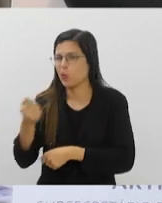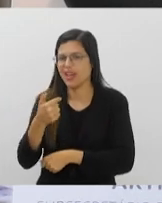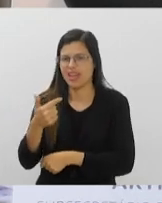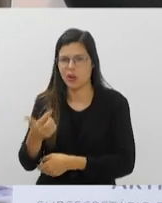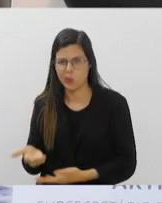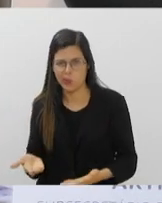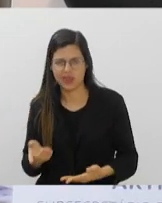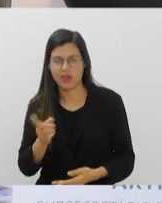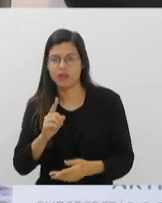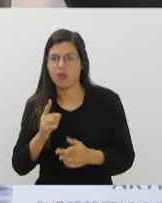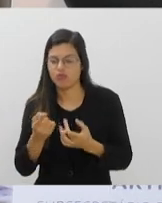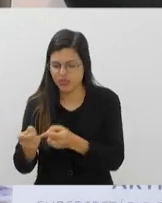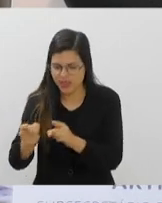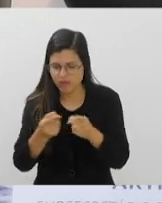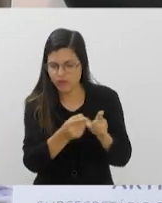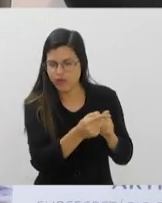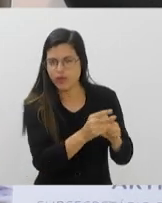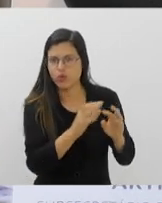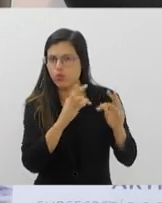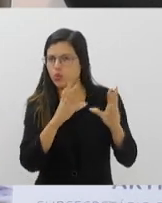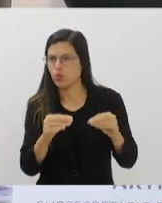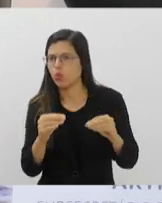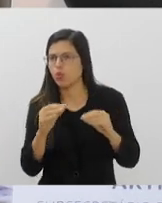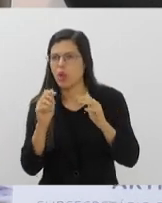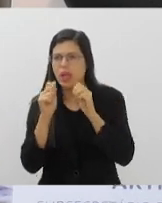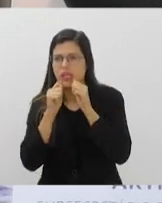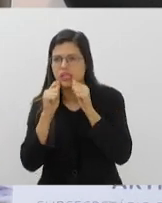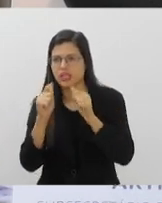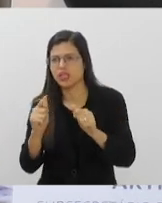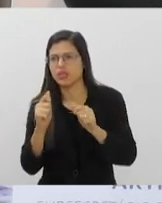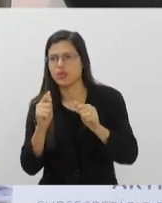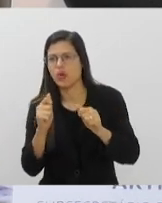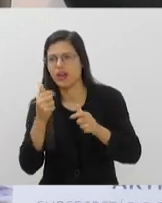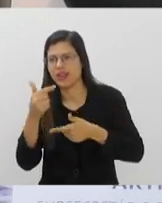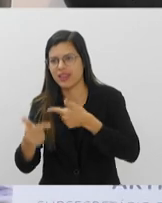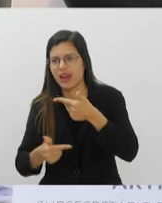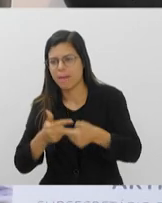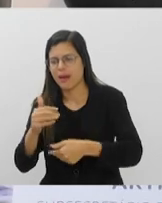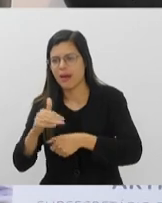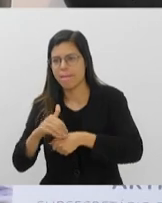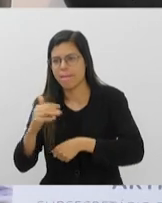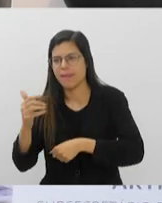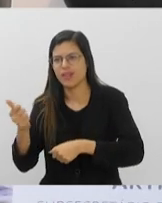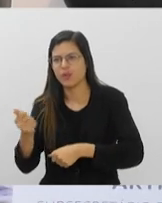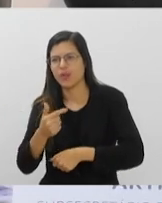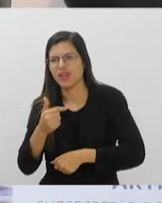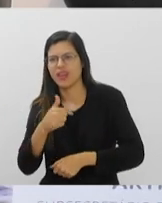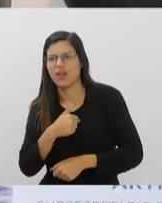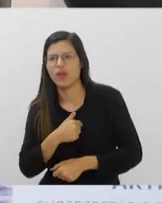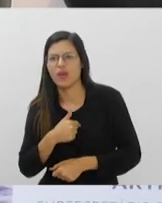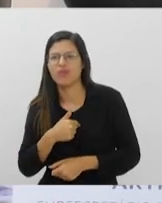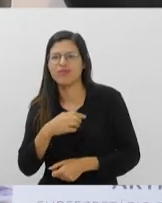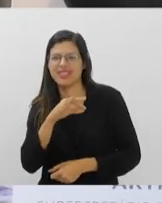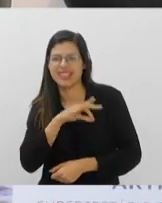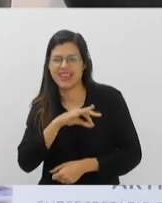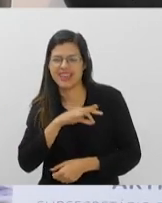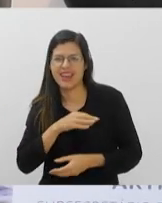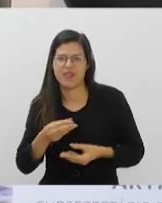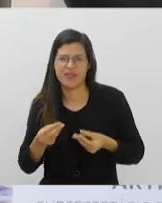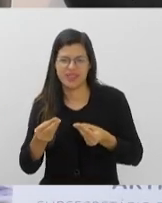todo mundo todo dia qualquer assessor que trabalhar mais do que eu eu vou doar o meu salário do